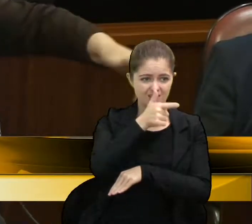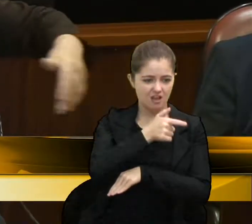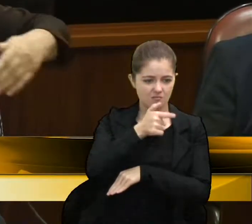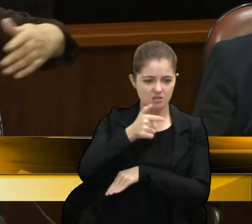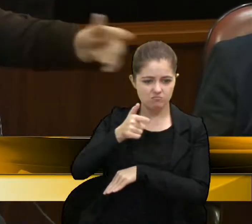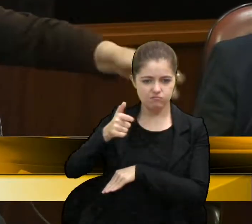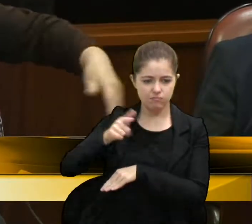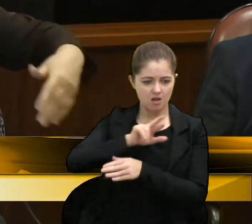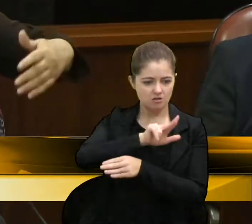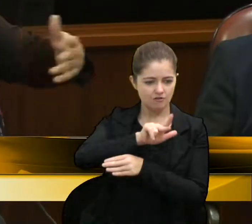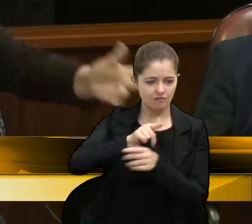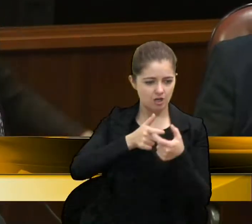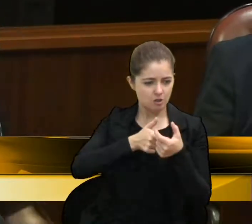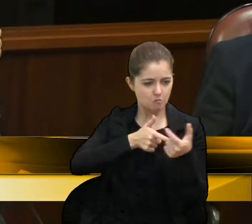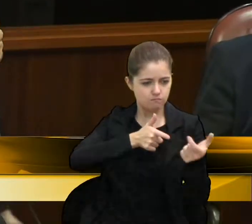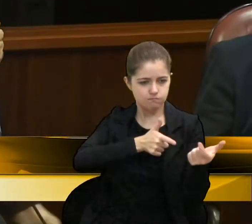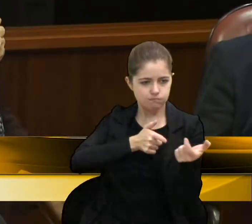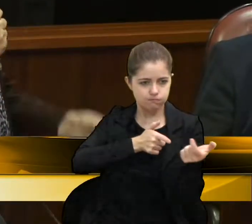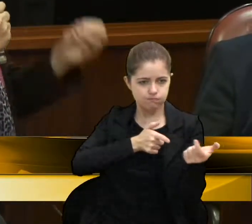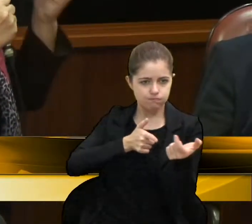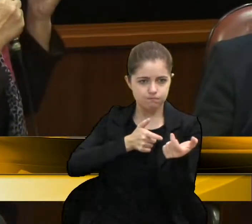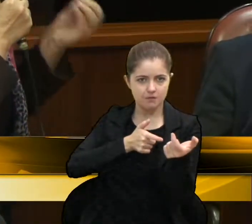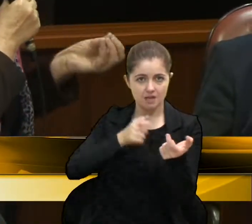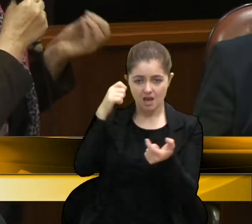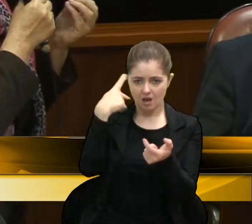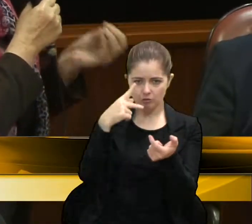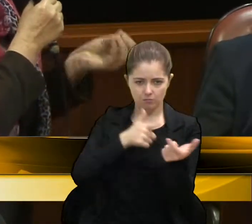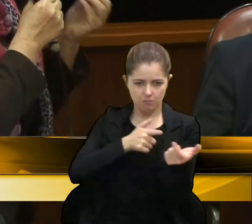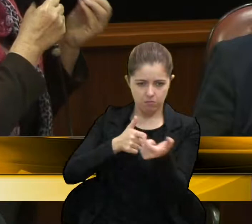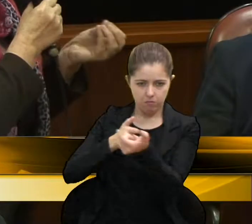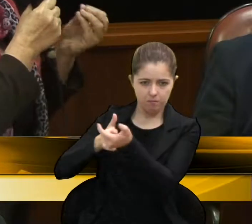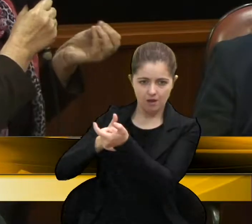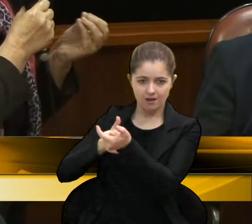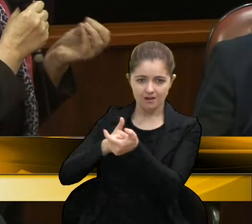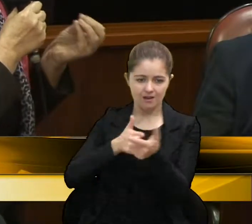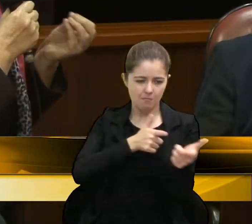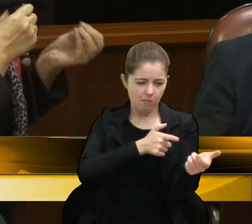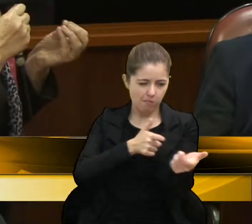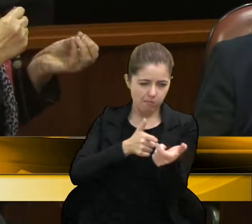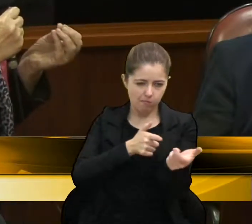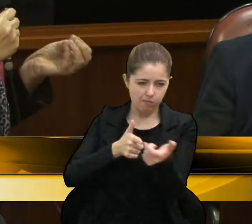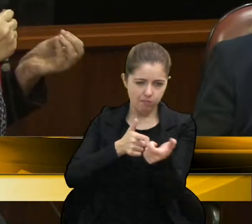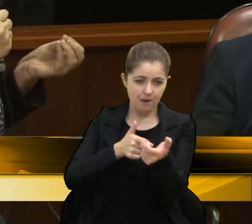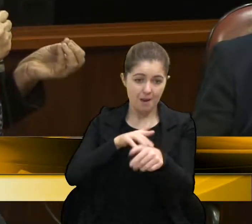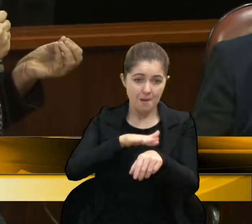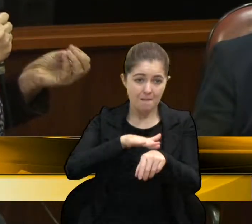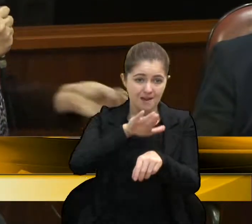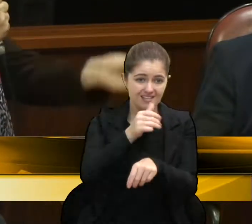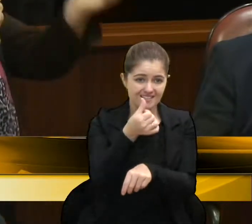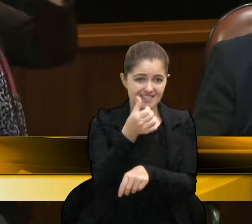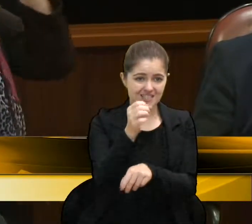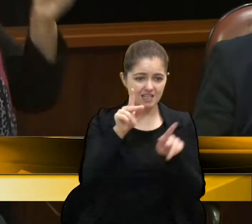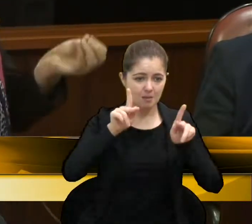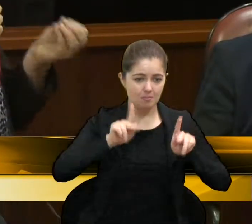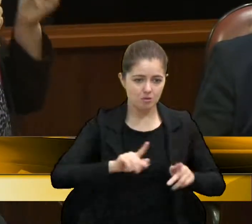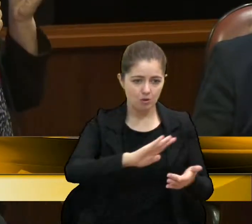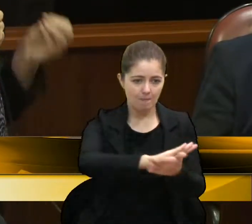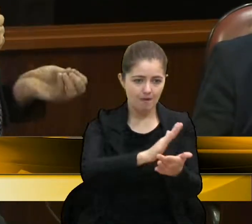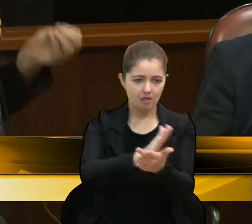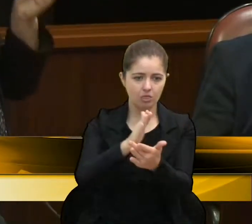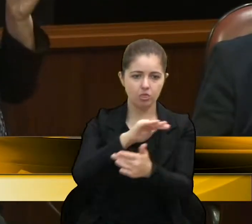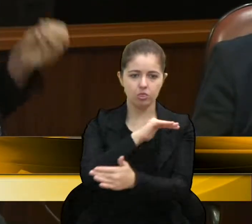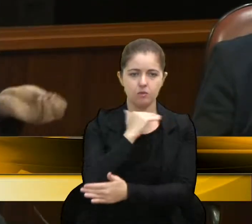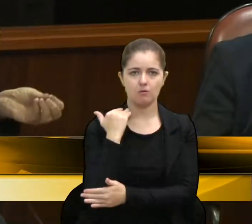fogo, metralhadora automática, matou mais de 60 pessoas e feriu mais de